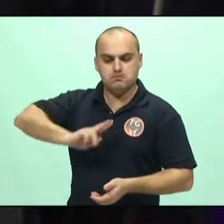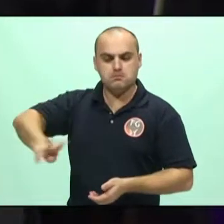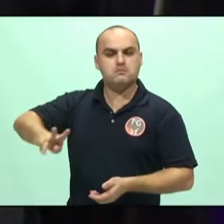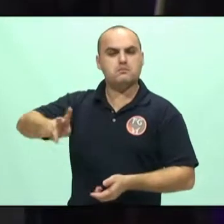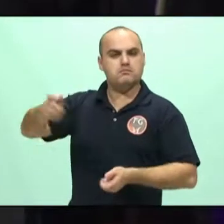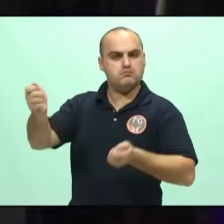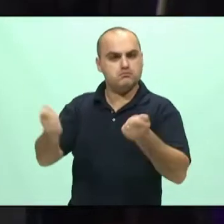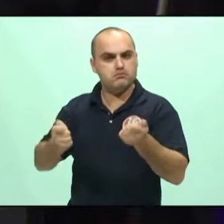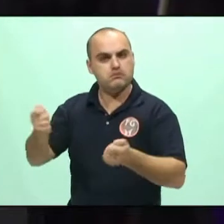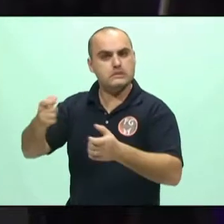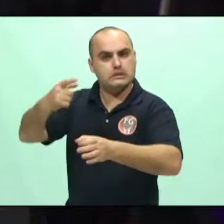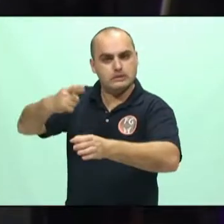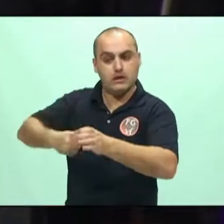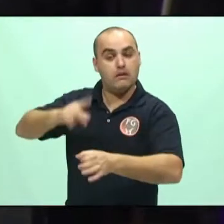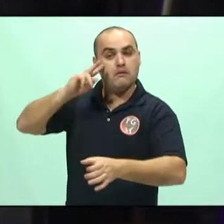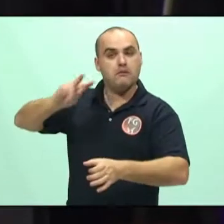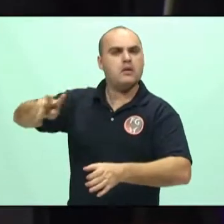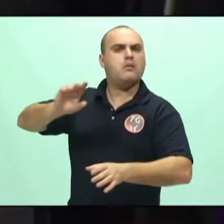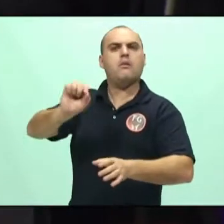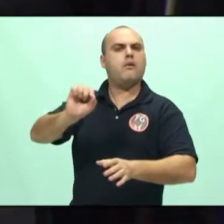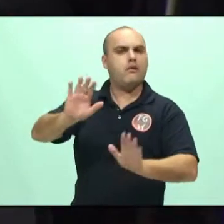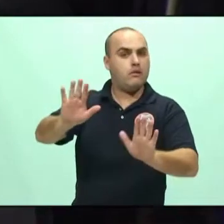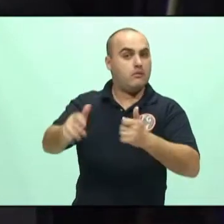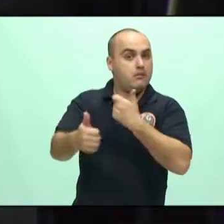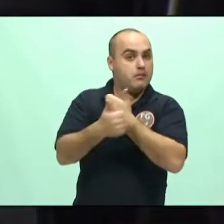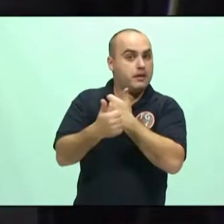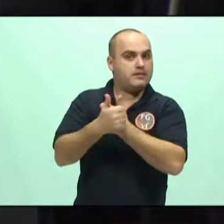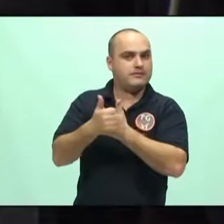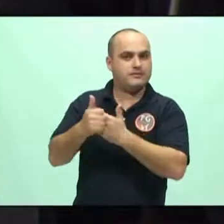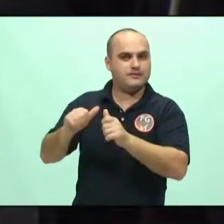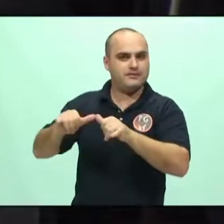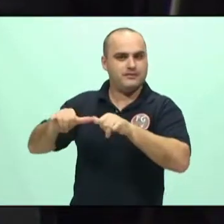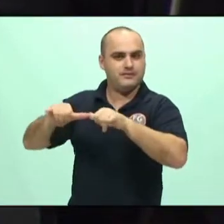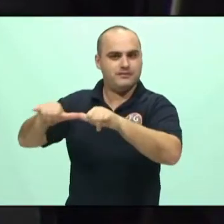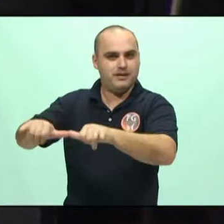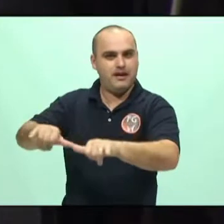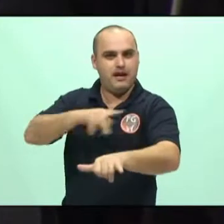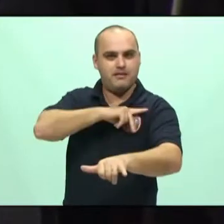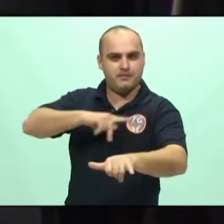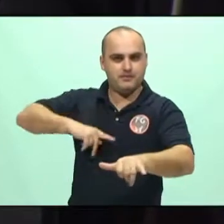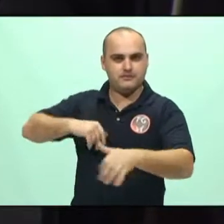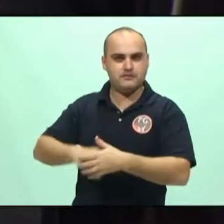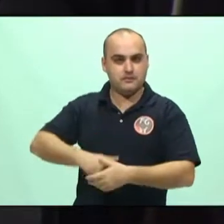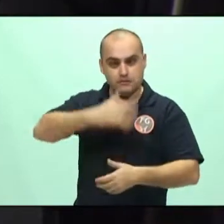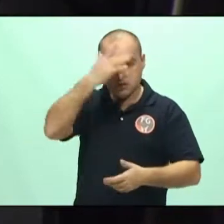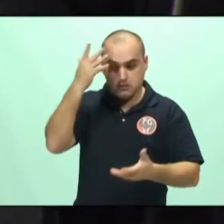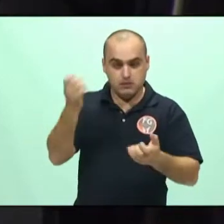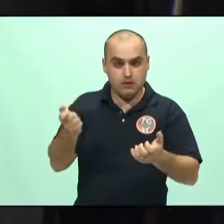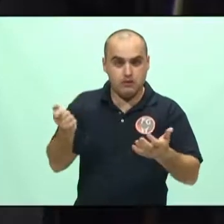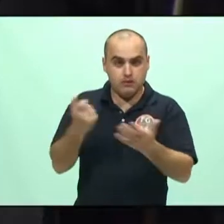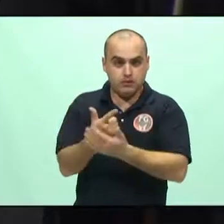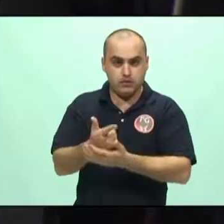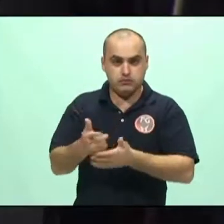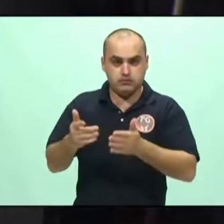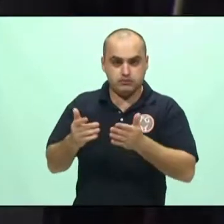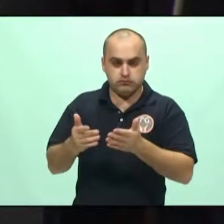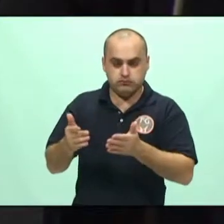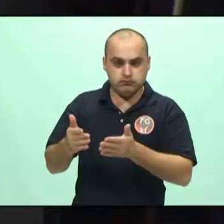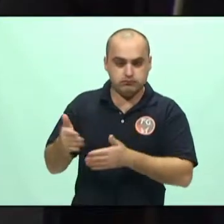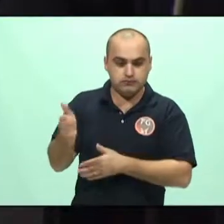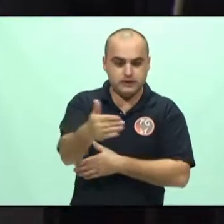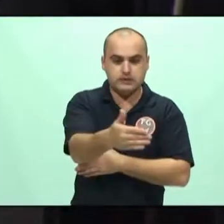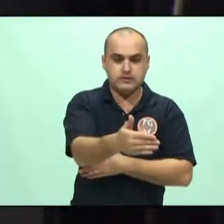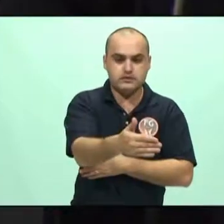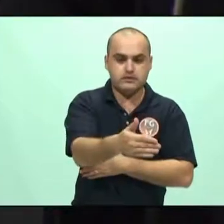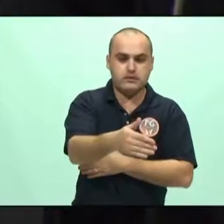ali principalmente ali perto Vereador Robson no mercado público pessoal quer comprar o seu peixe aí deixa em que rodar rodar e não